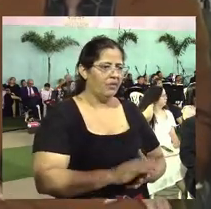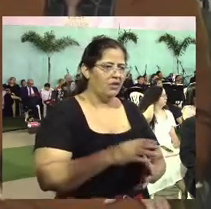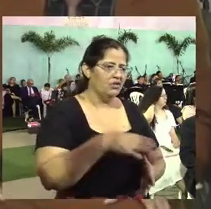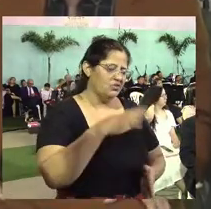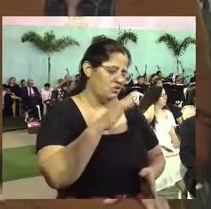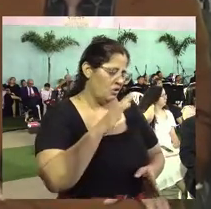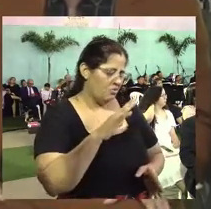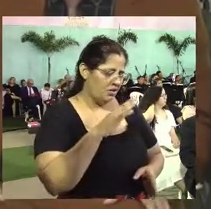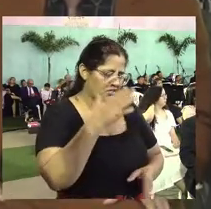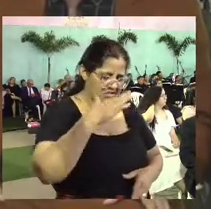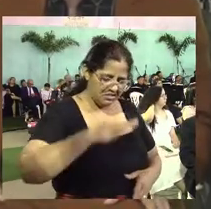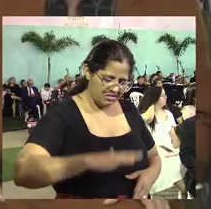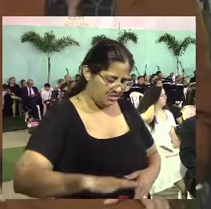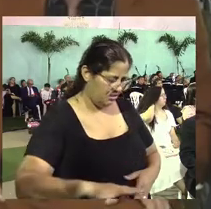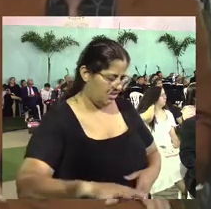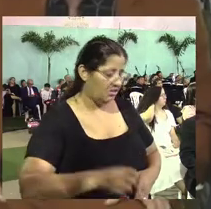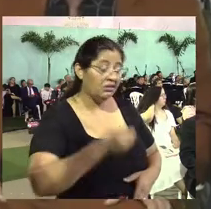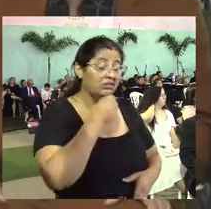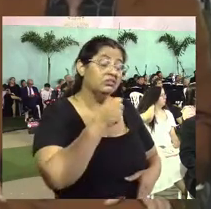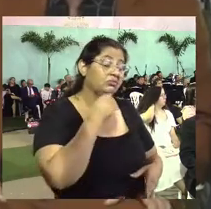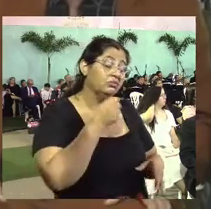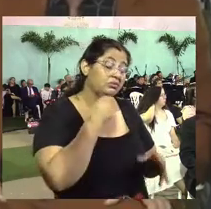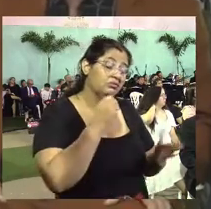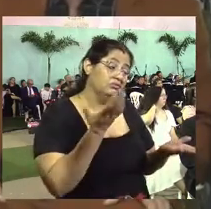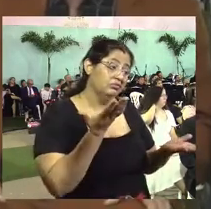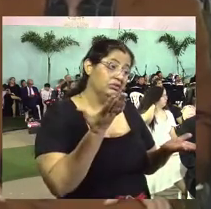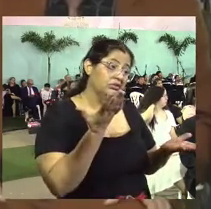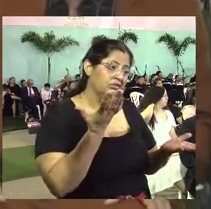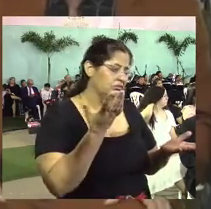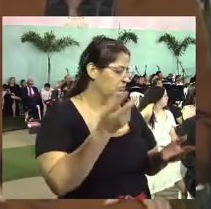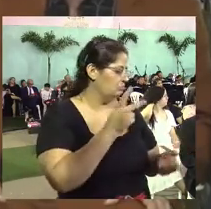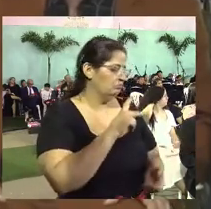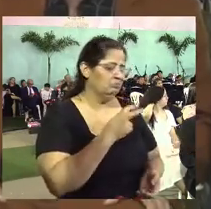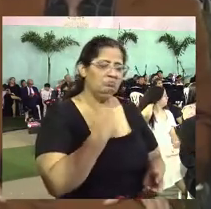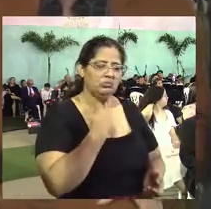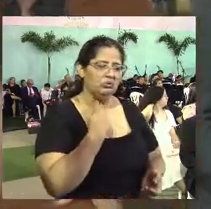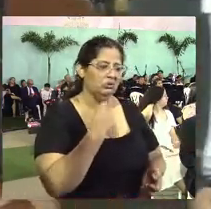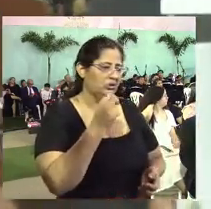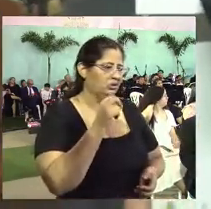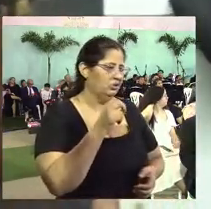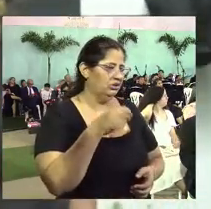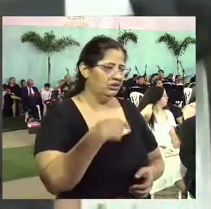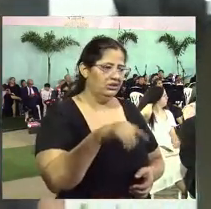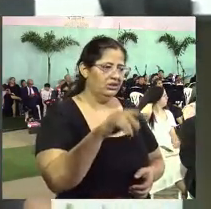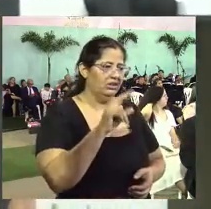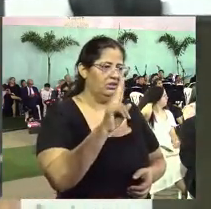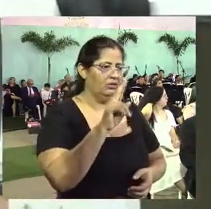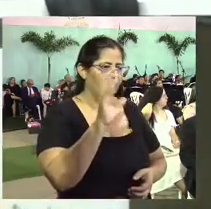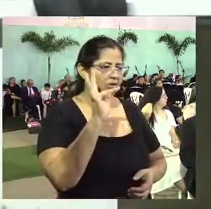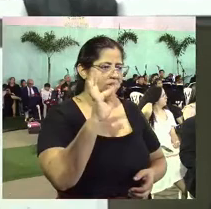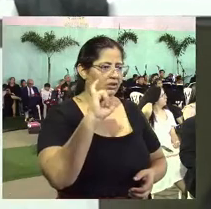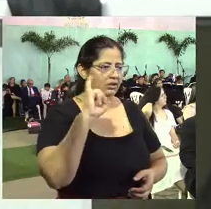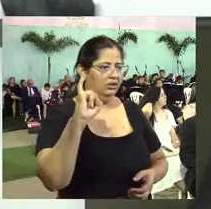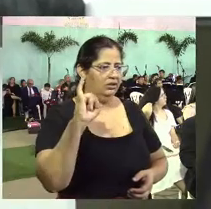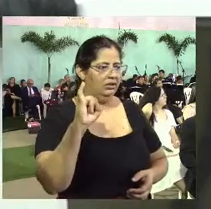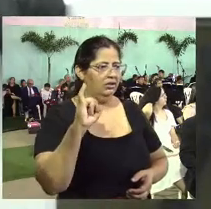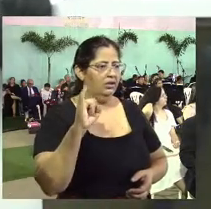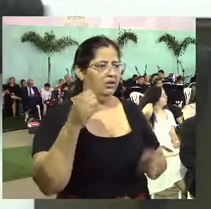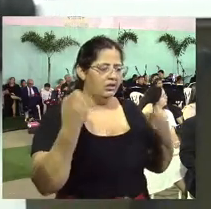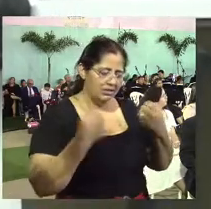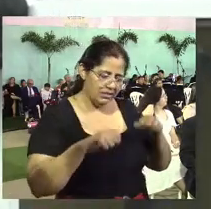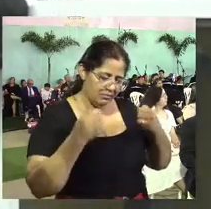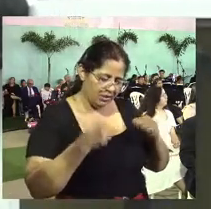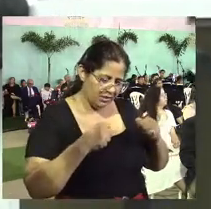80 anos e agora como é que eu entro na UTI os os médicos pastor tu não pode entrar o teu trabalho precisa continuar nessa cidade o teu trabalho